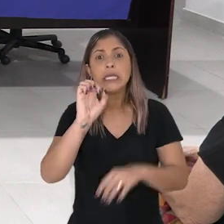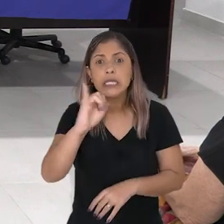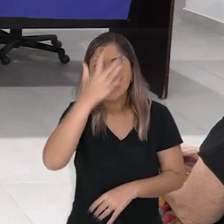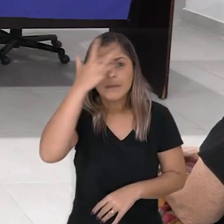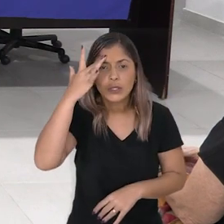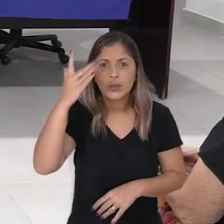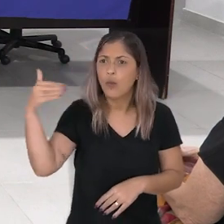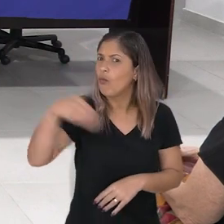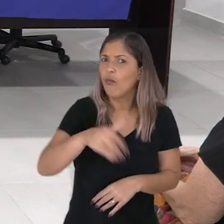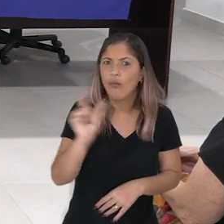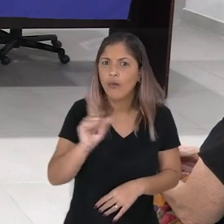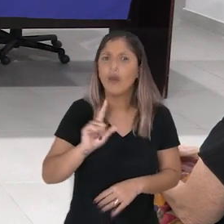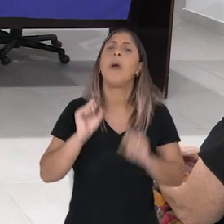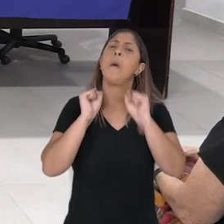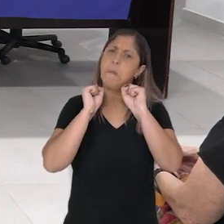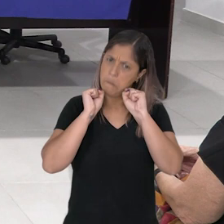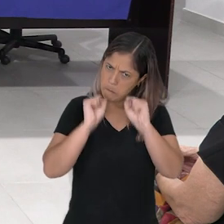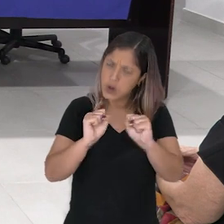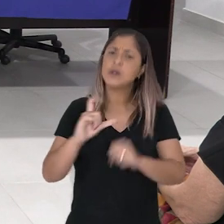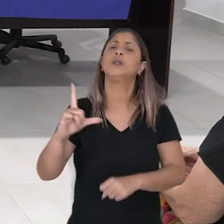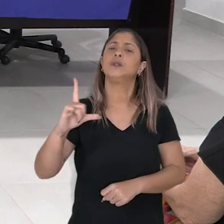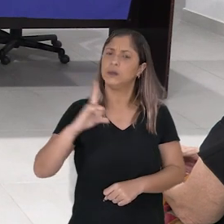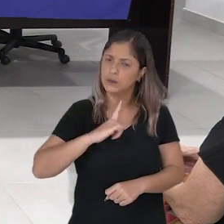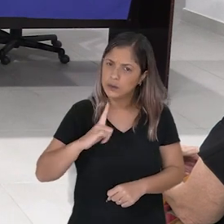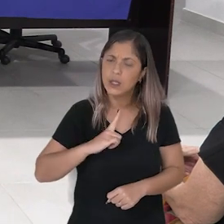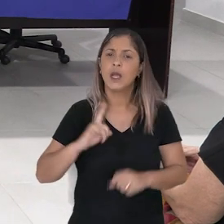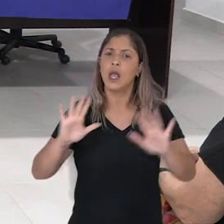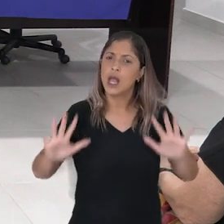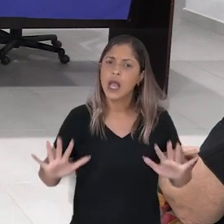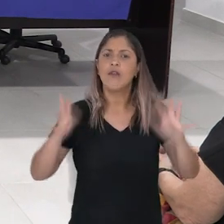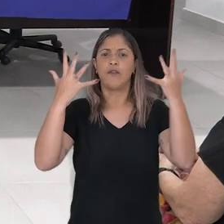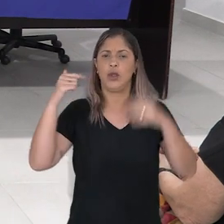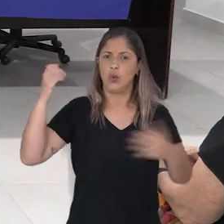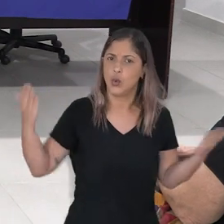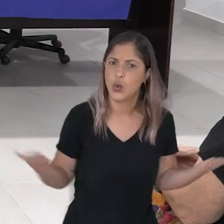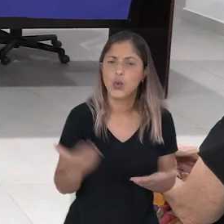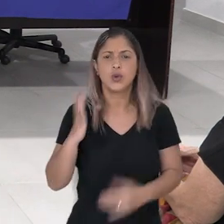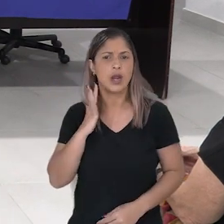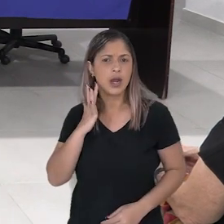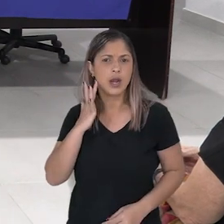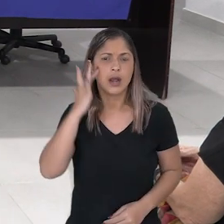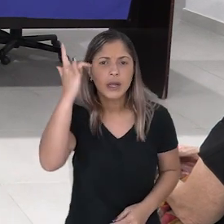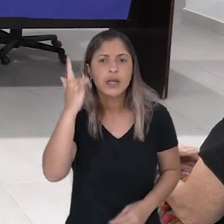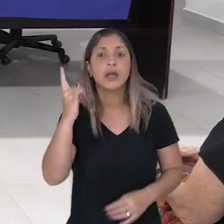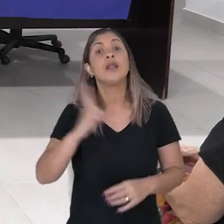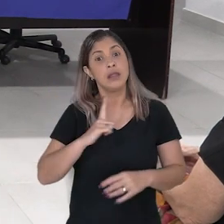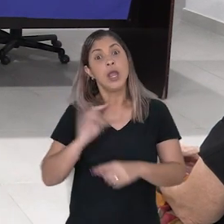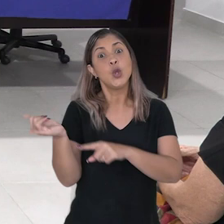estar presente, que tanto o colóquio quanto o evento de hoje e de amanhã vão estar disponíveis no